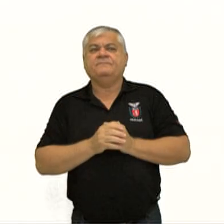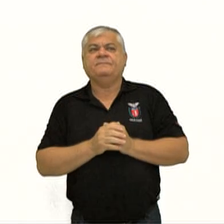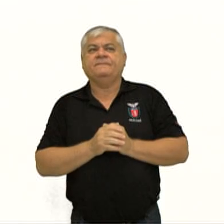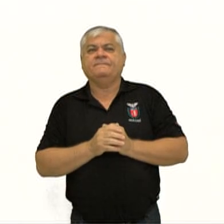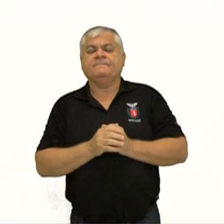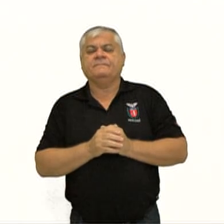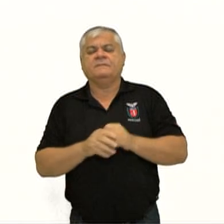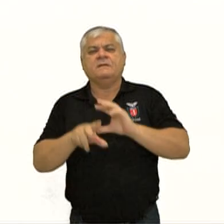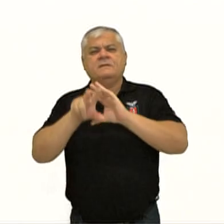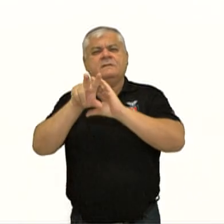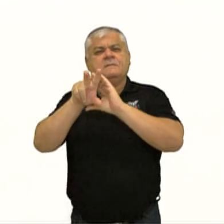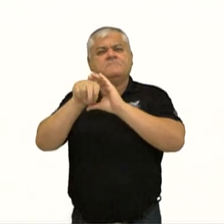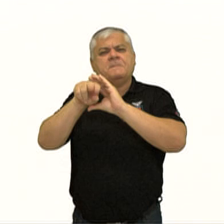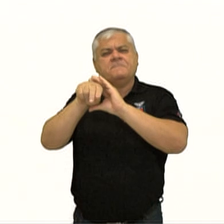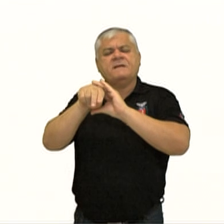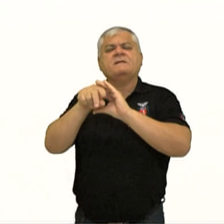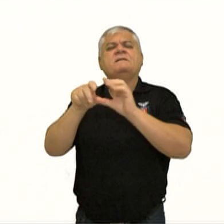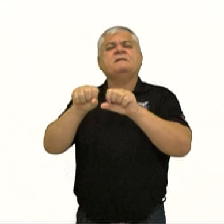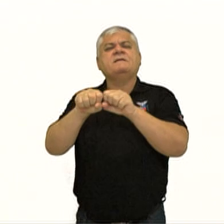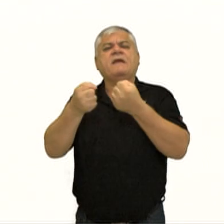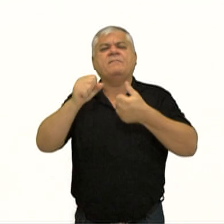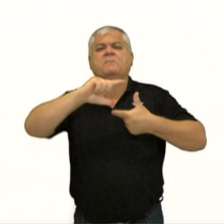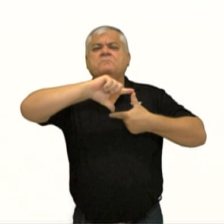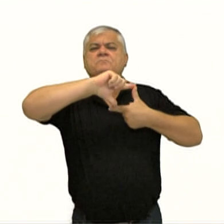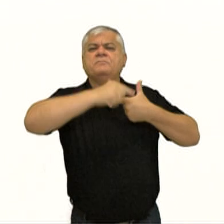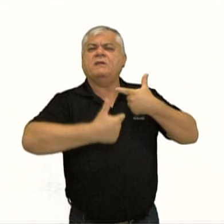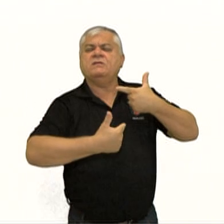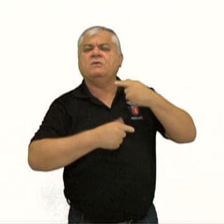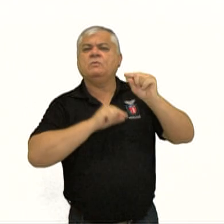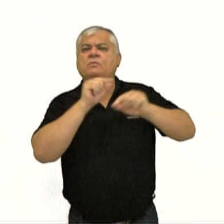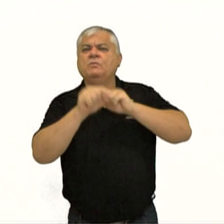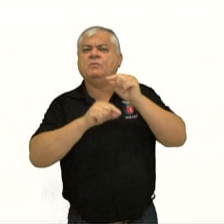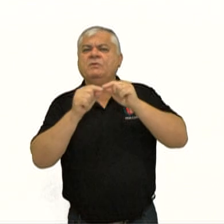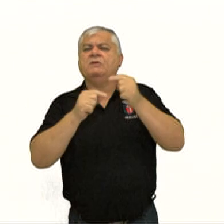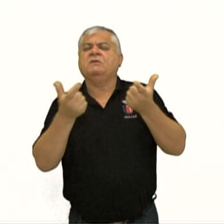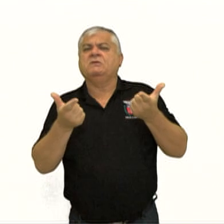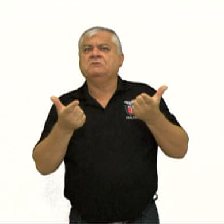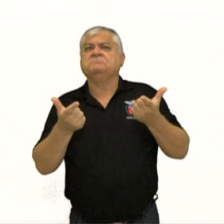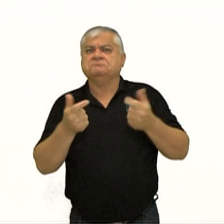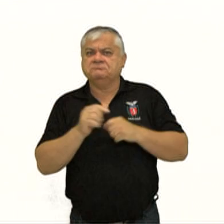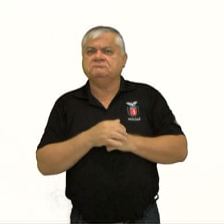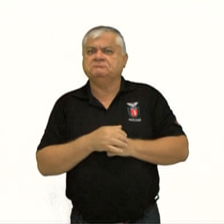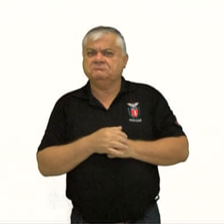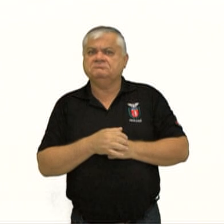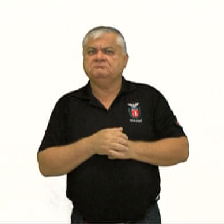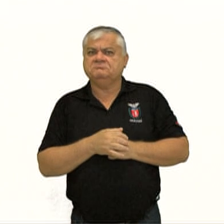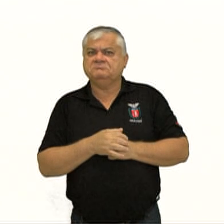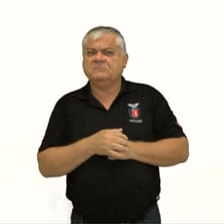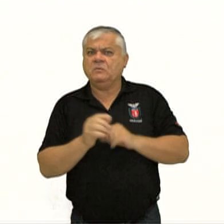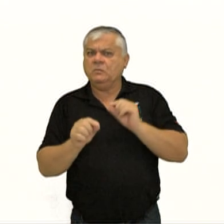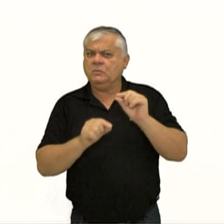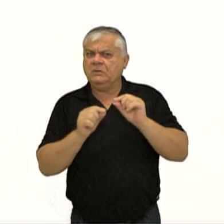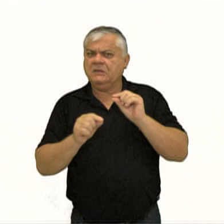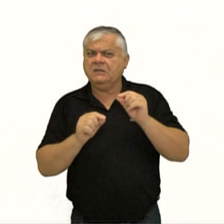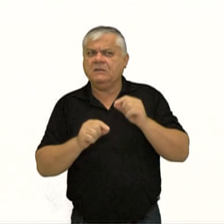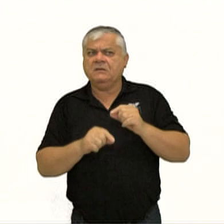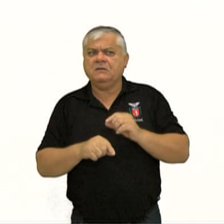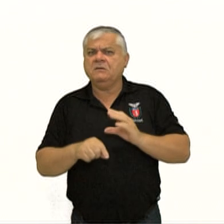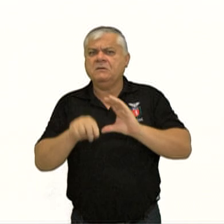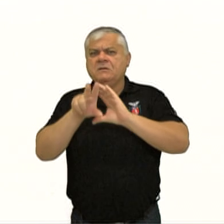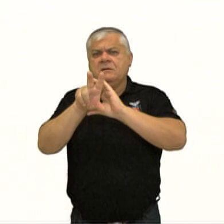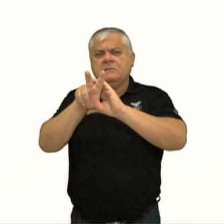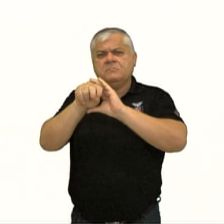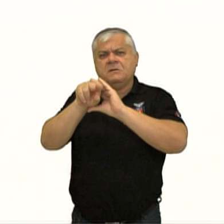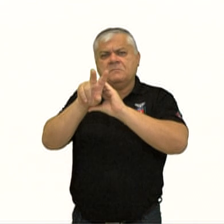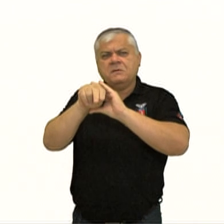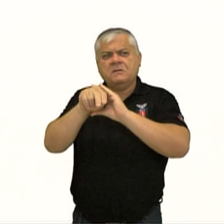Streaming quebra paradigmas e faz a diferença na indústria do entretenimento. Primeira coisa,